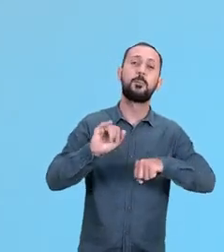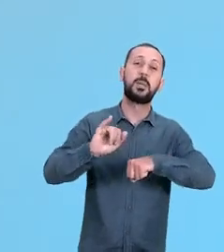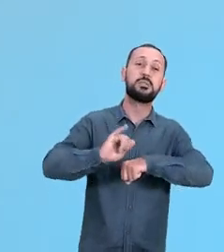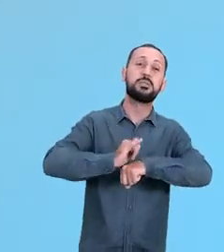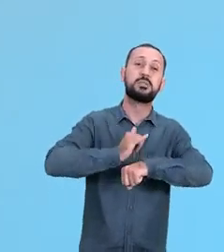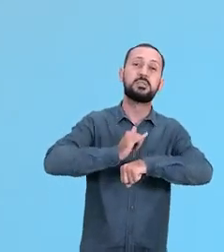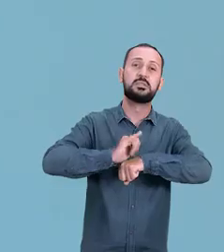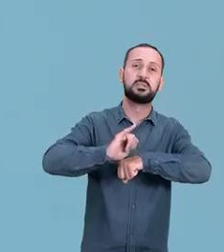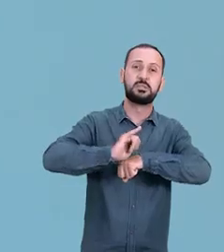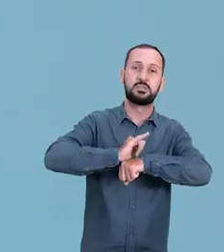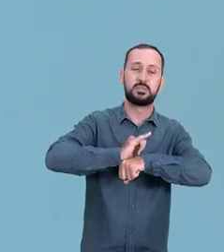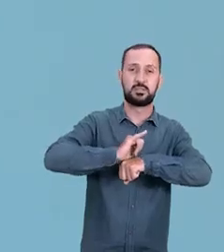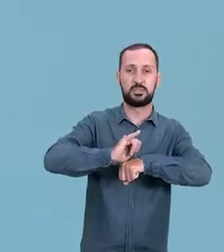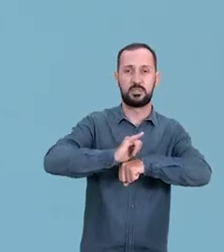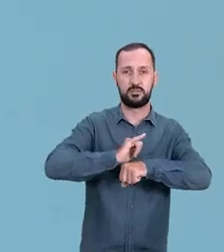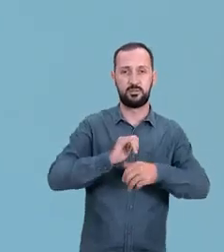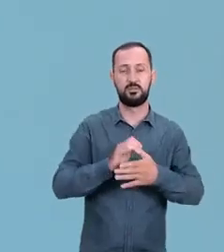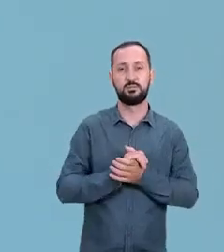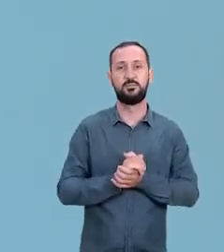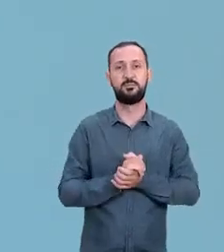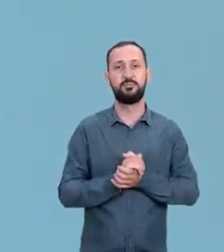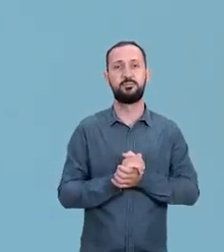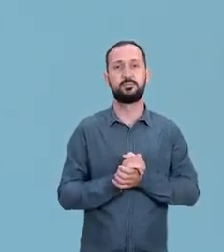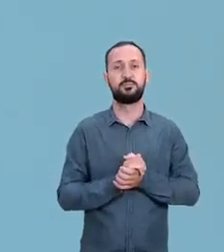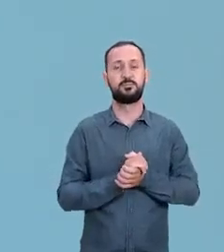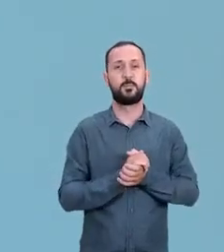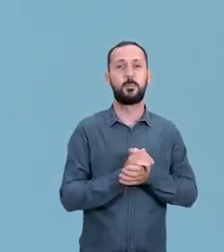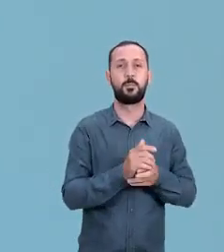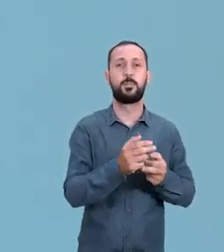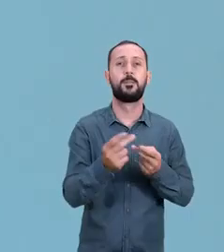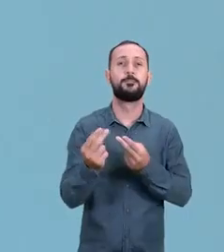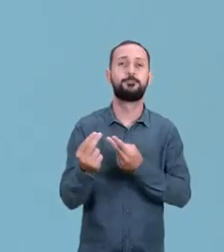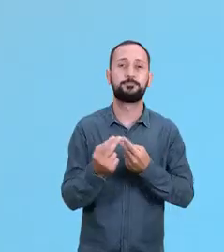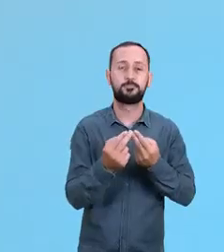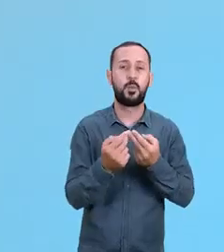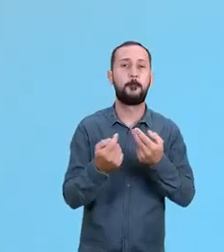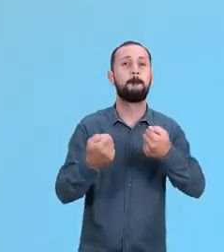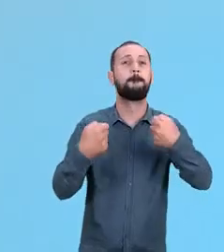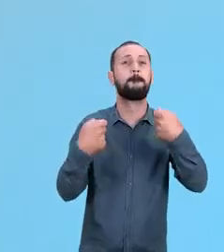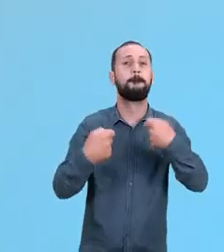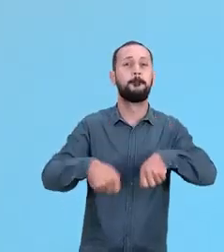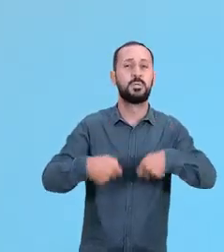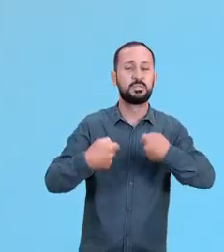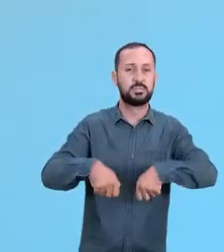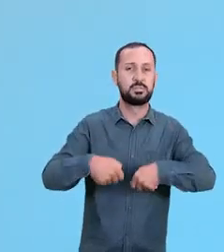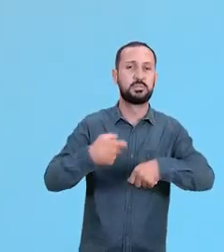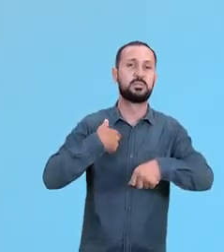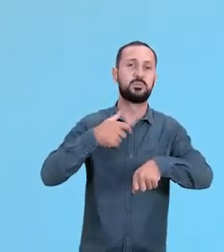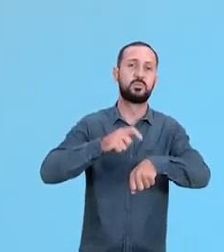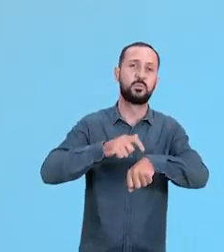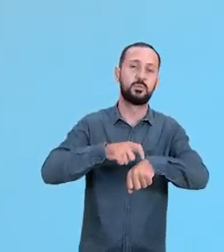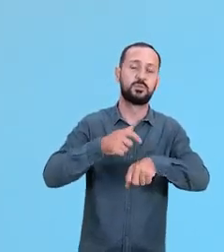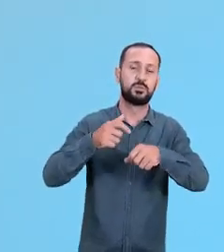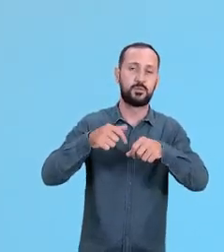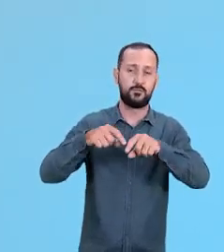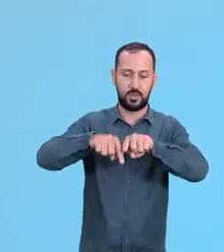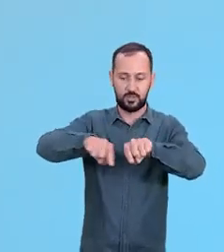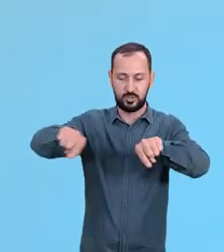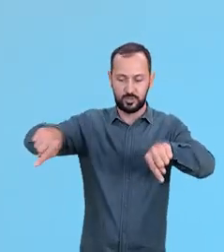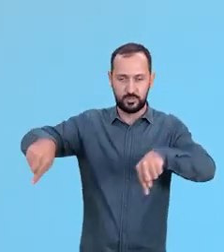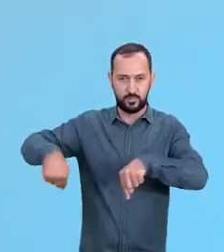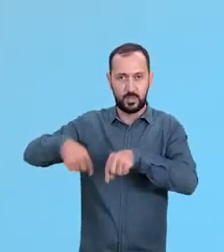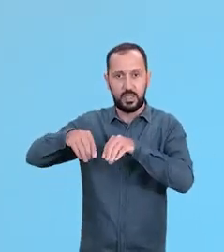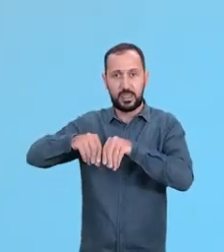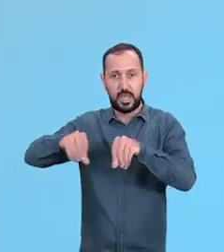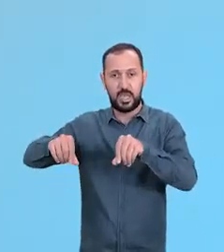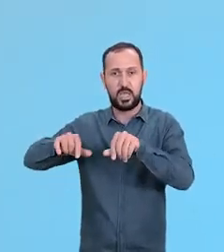estratégia. Né? Da mesma forma, é necessário quando se fala em terreno baldio,